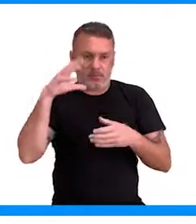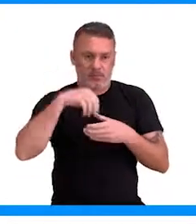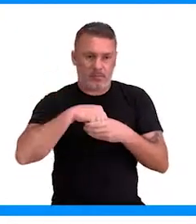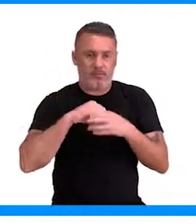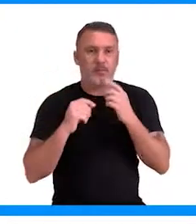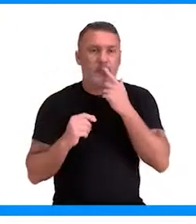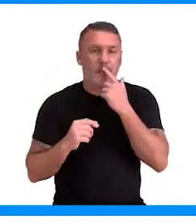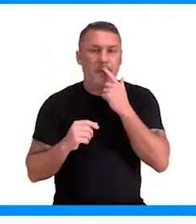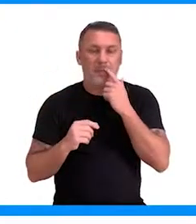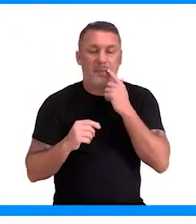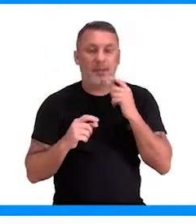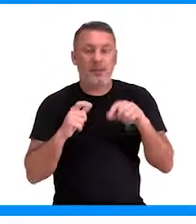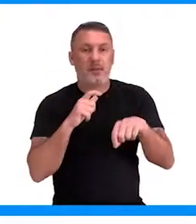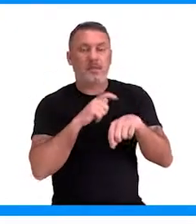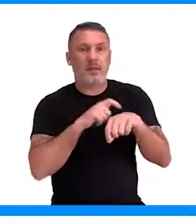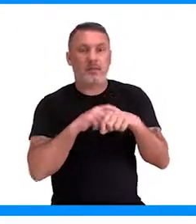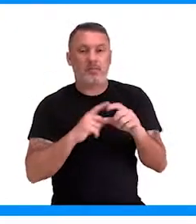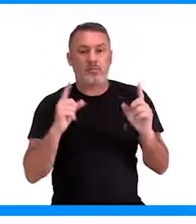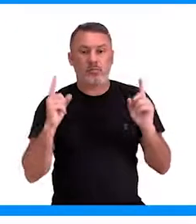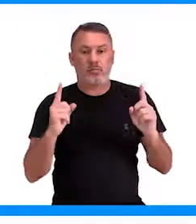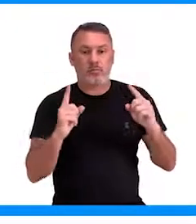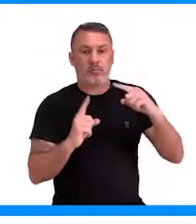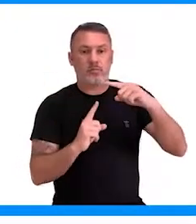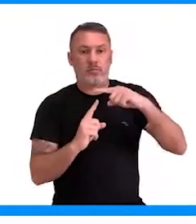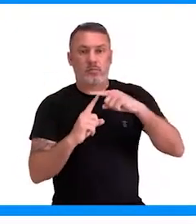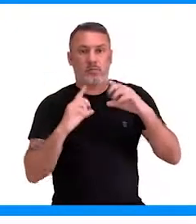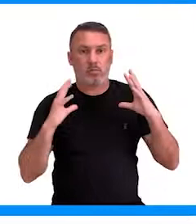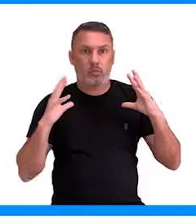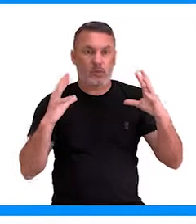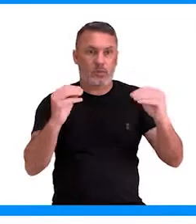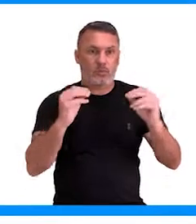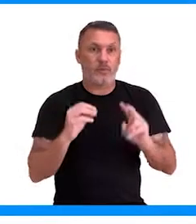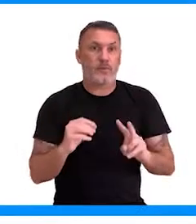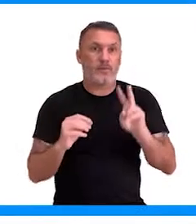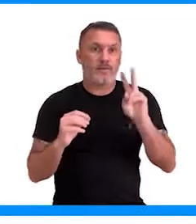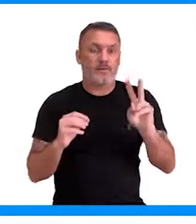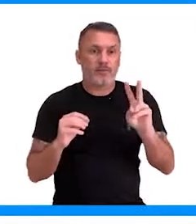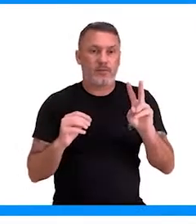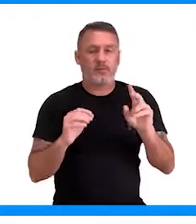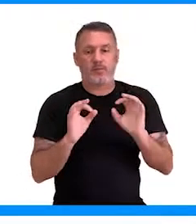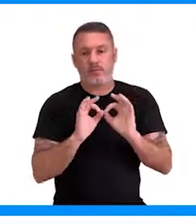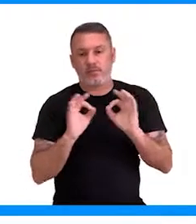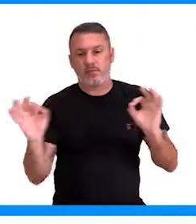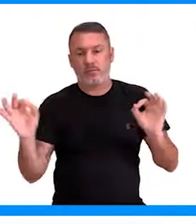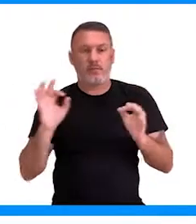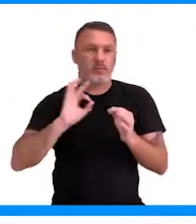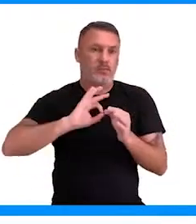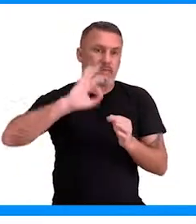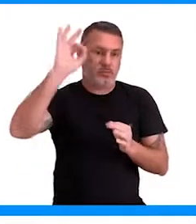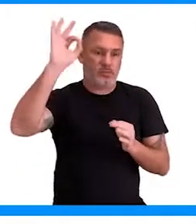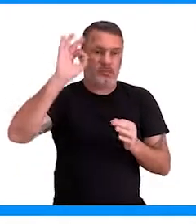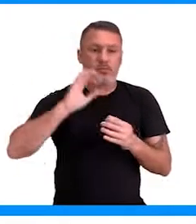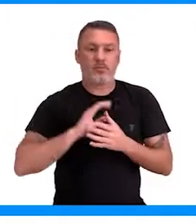vertical. O tempo total, a velocidade de lançamento,